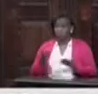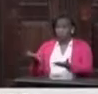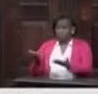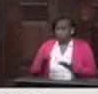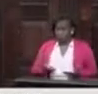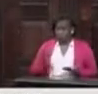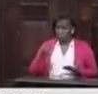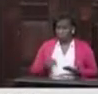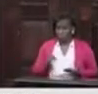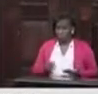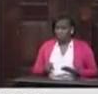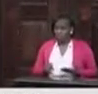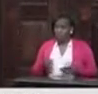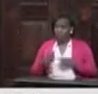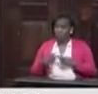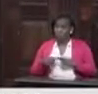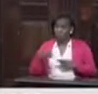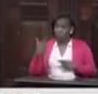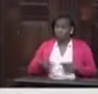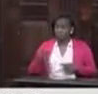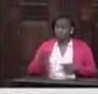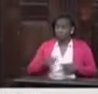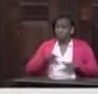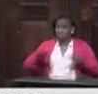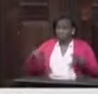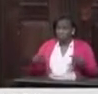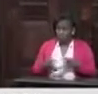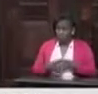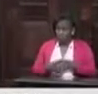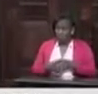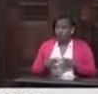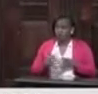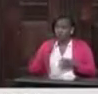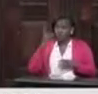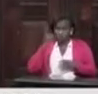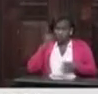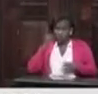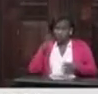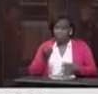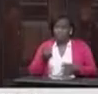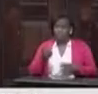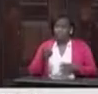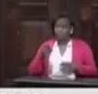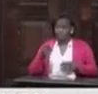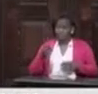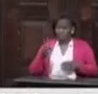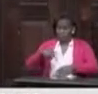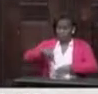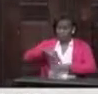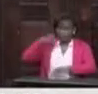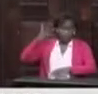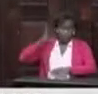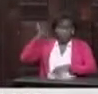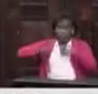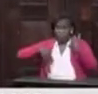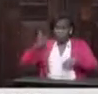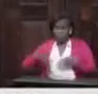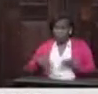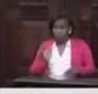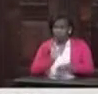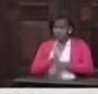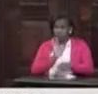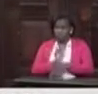aqui, se não houver a participação dos parlamentares nesta tribuna, na defesa